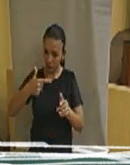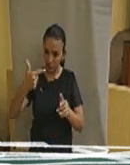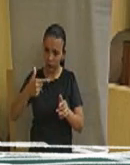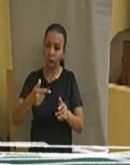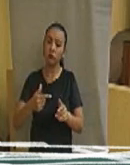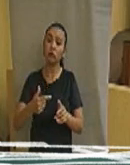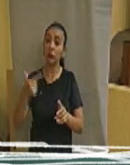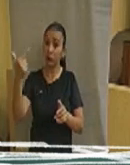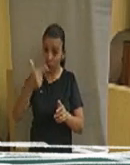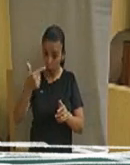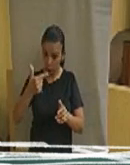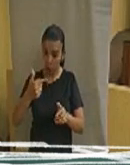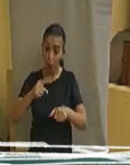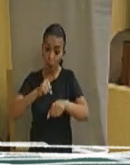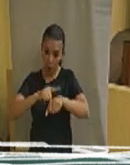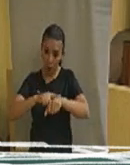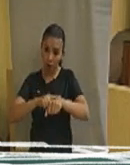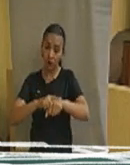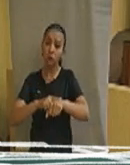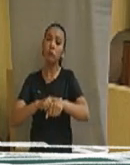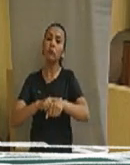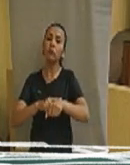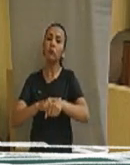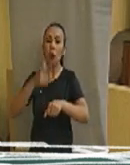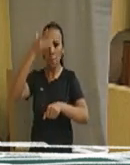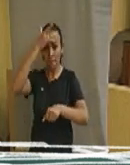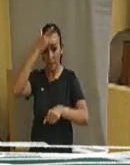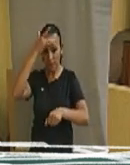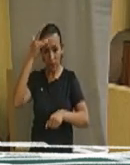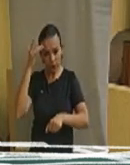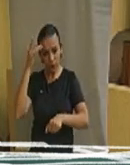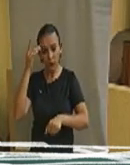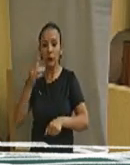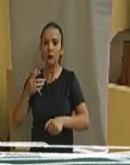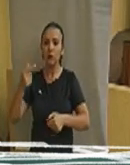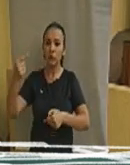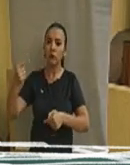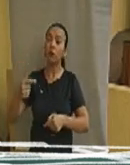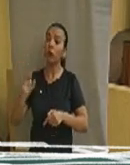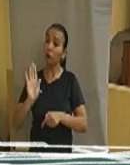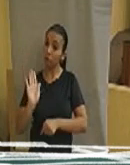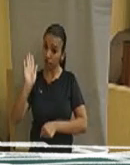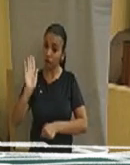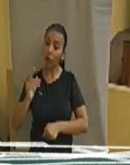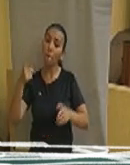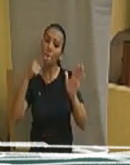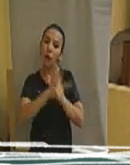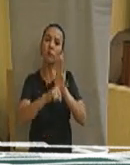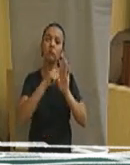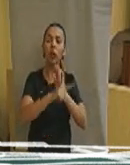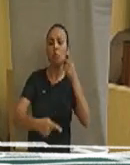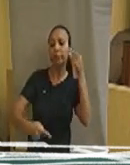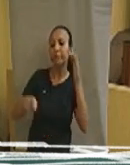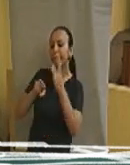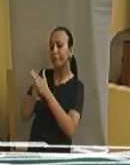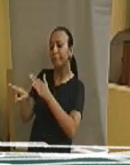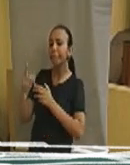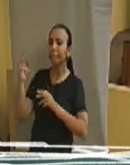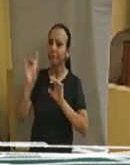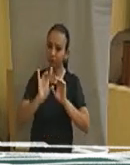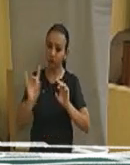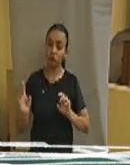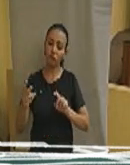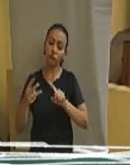candidatos, segundo bloco, os candidatos farão questionamentos entre si. Como o terceiro e o quarto bloco são relativos